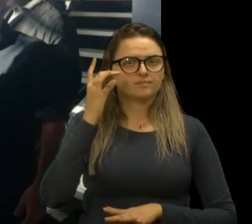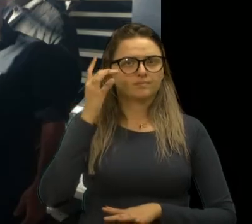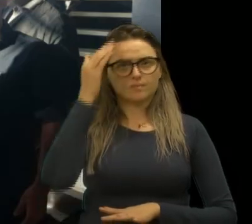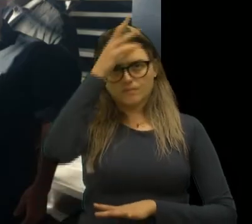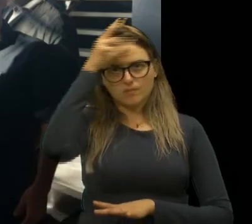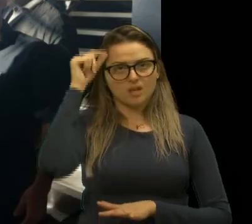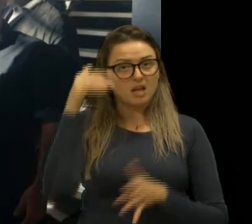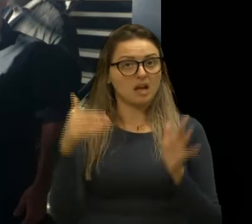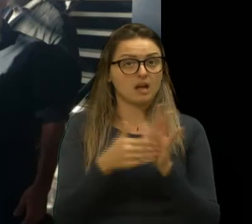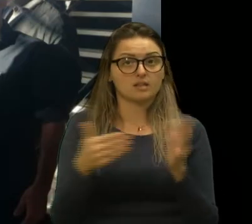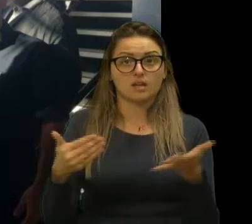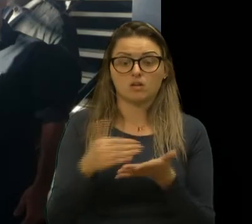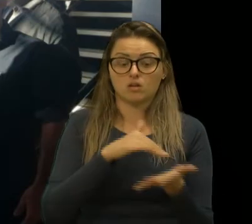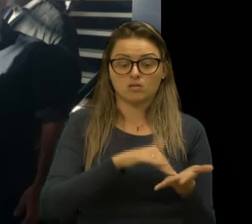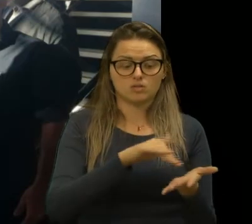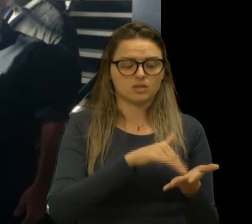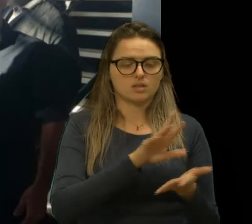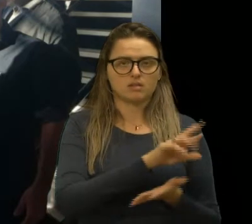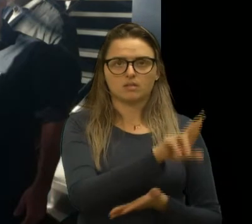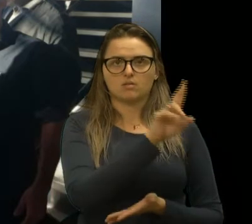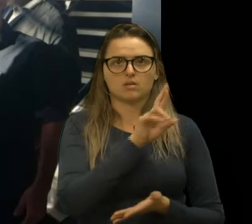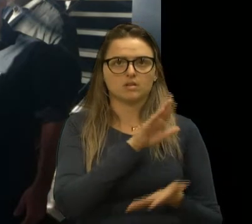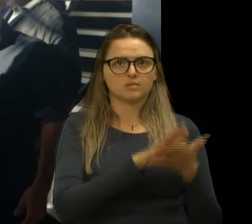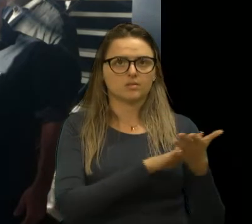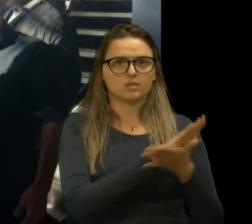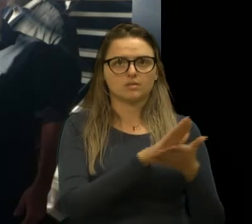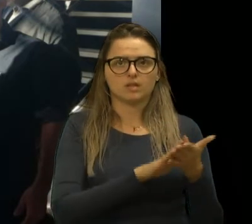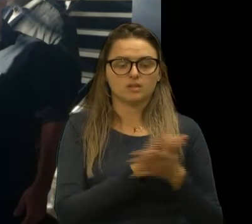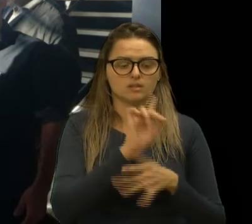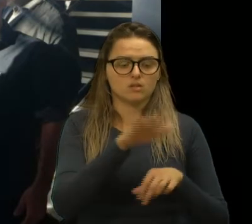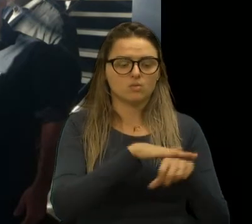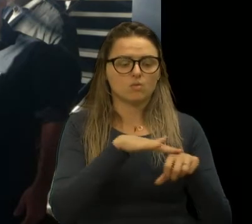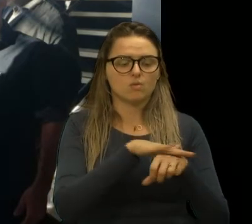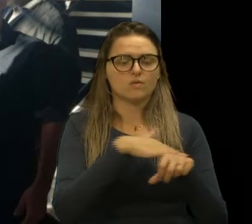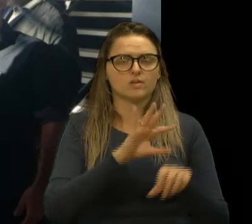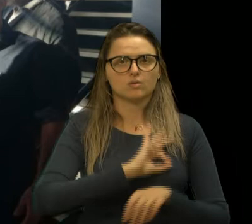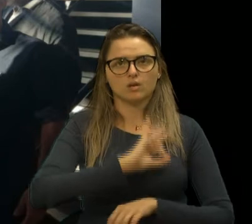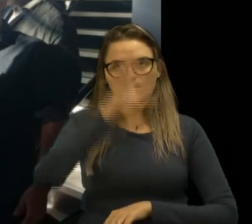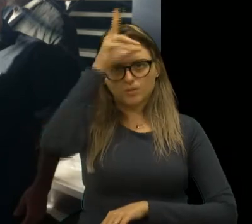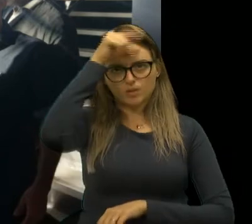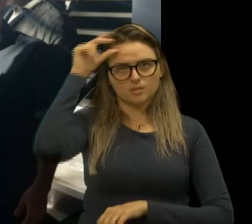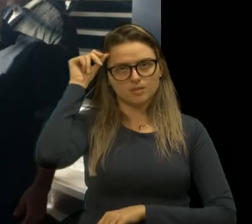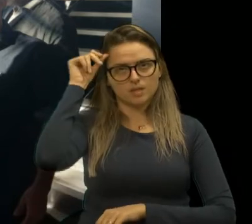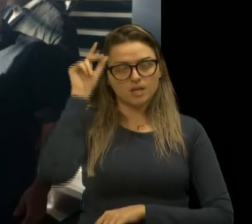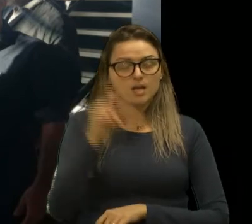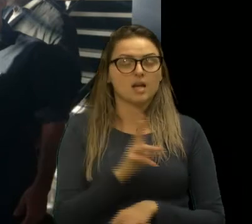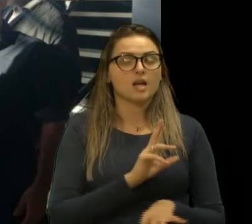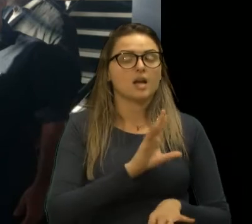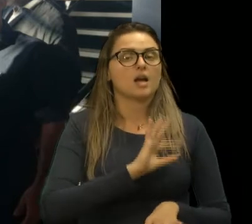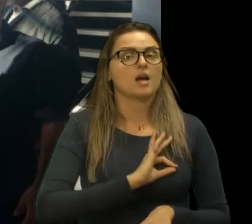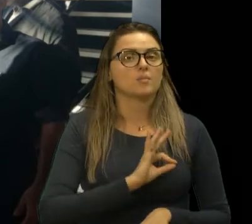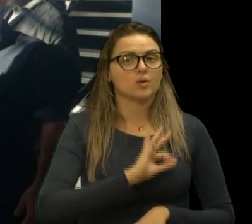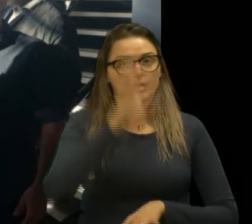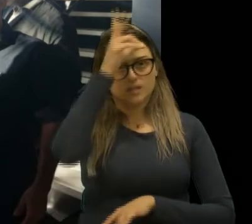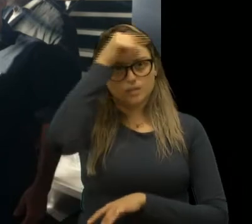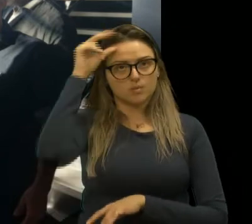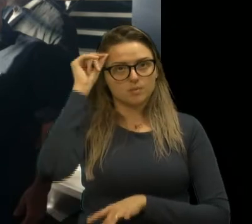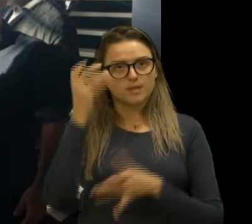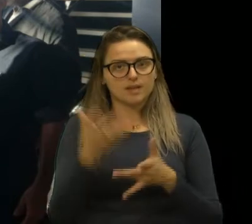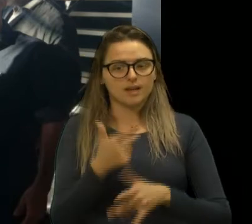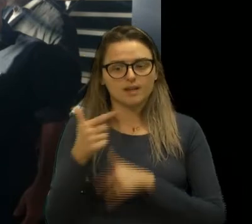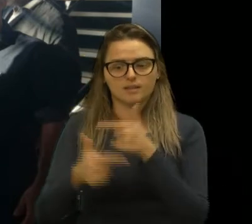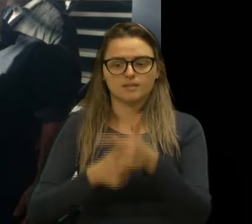ele não se apresentou para a guarda municipal a guarda está clamando por trabalhar nos nossos bairros nossas